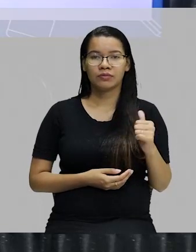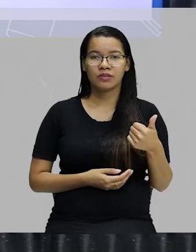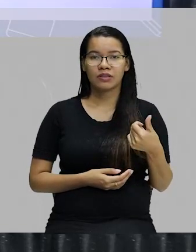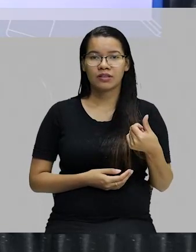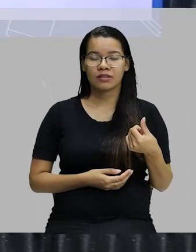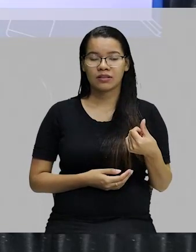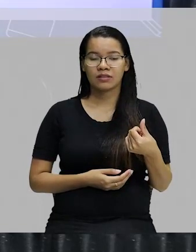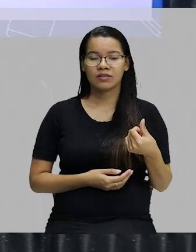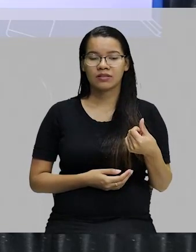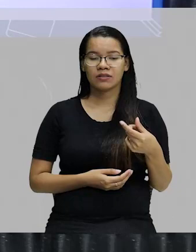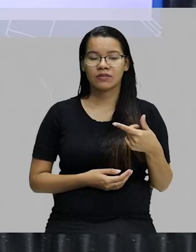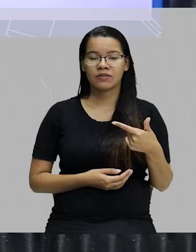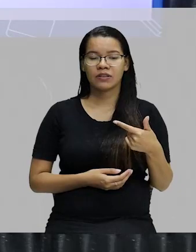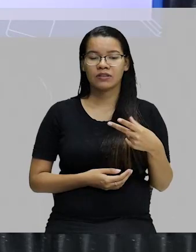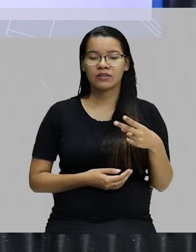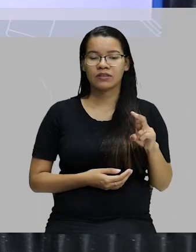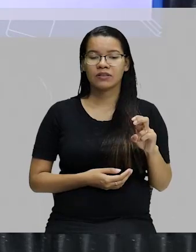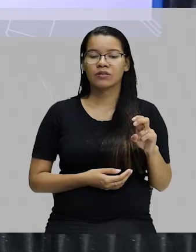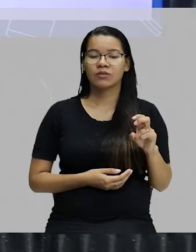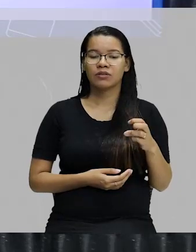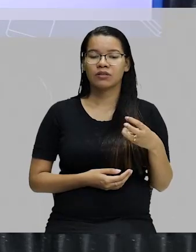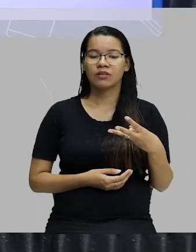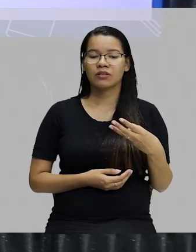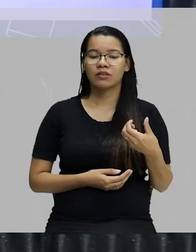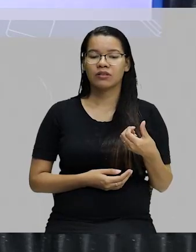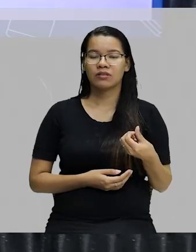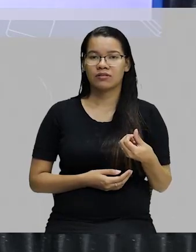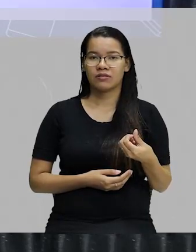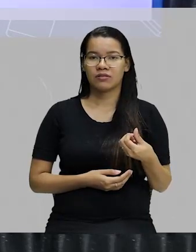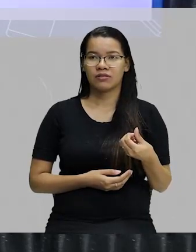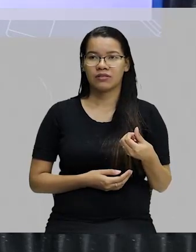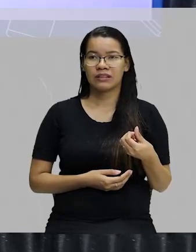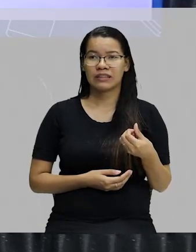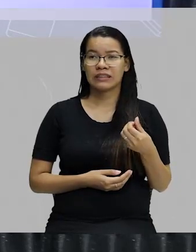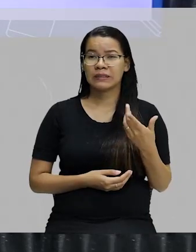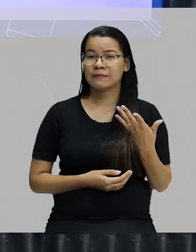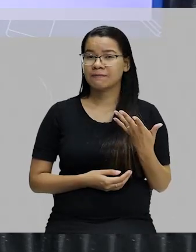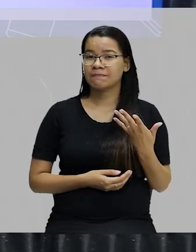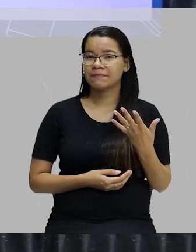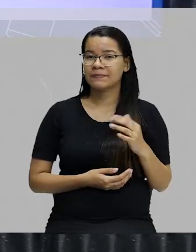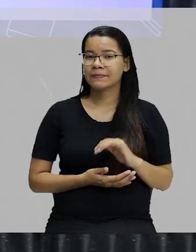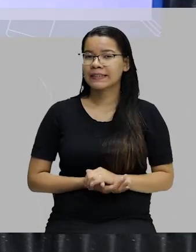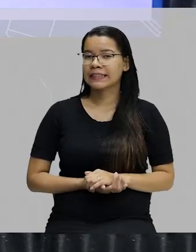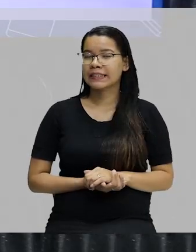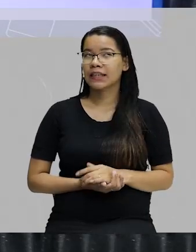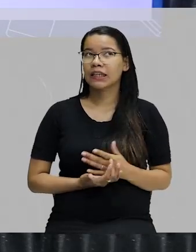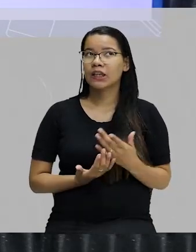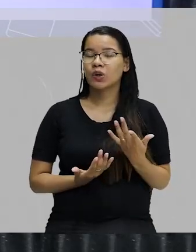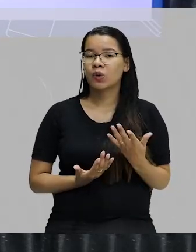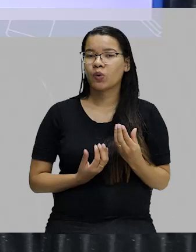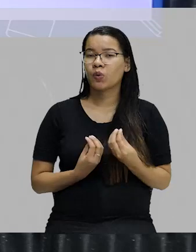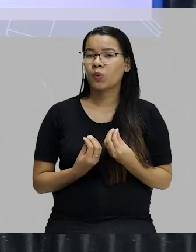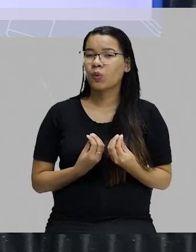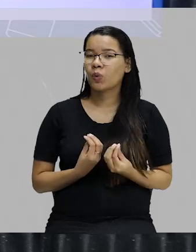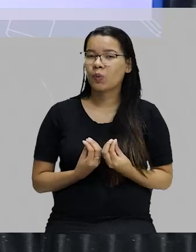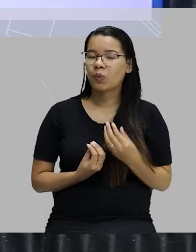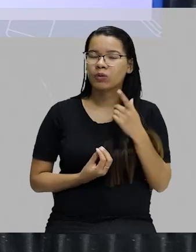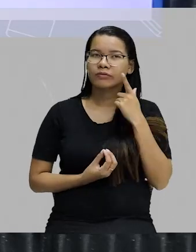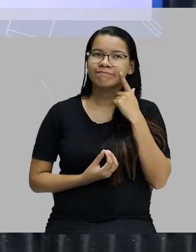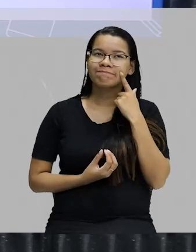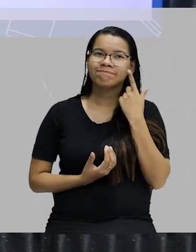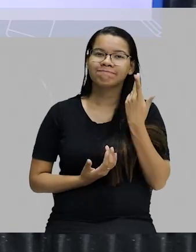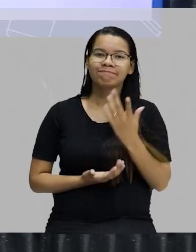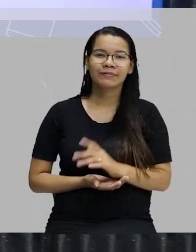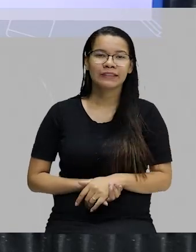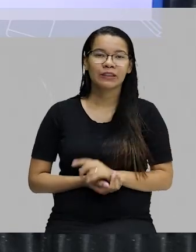9, 16, 25, 36. Eita, e agora? Qual será